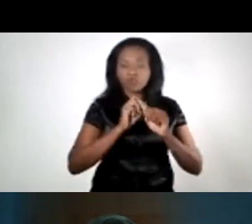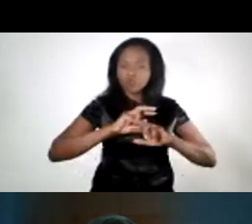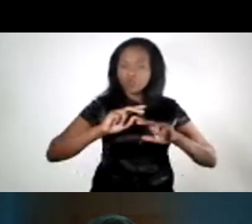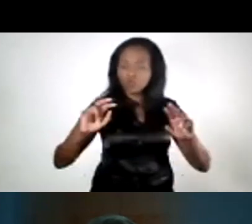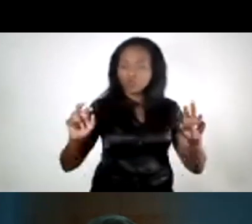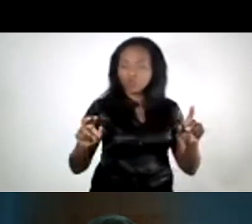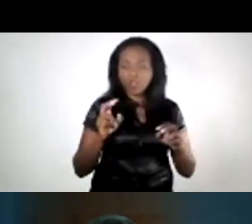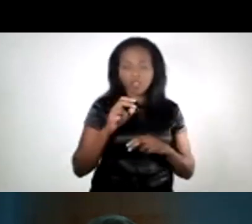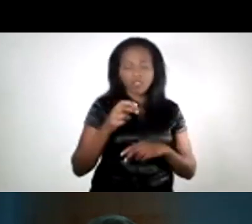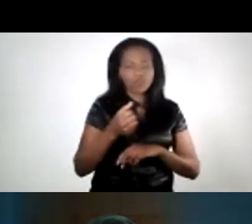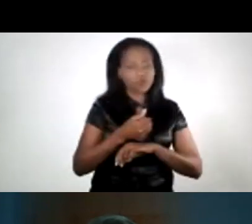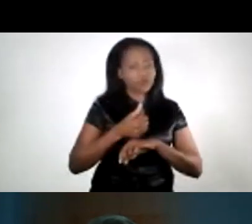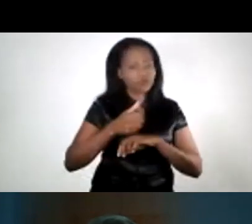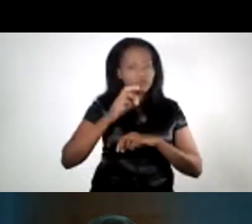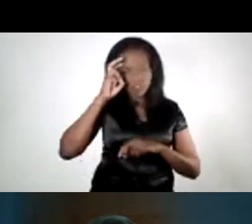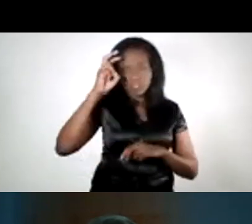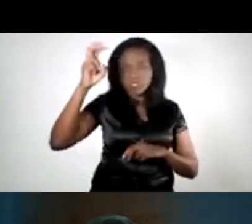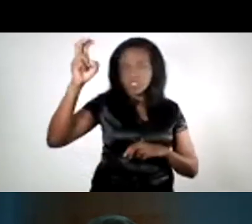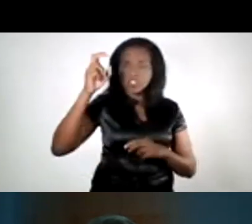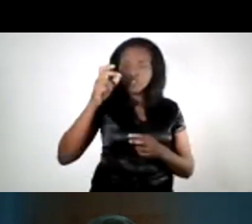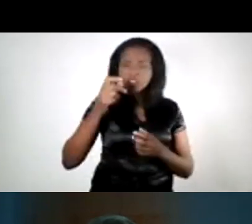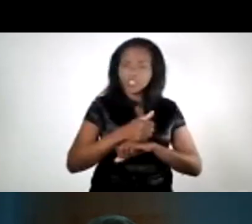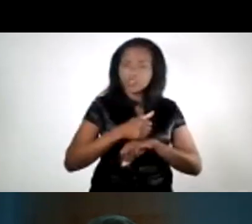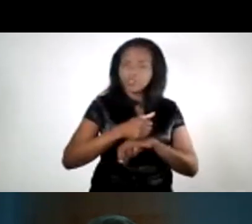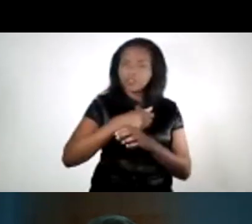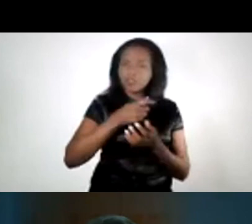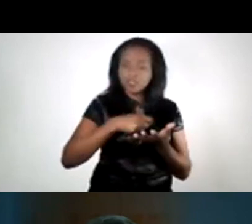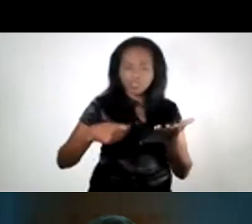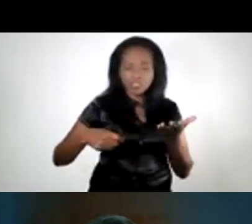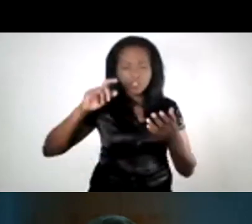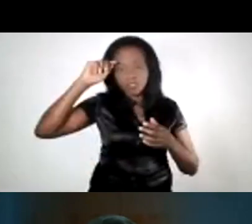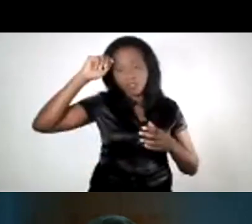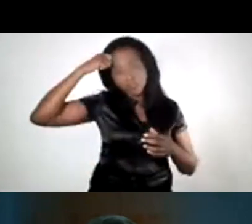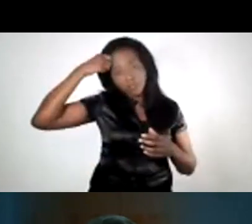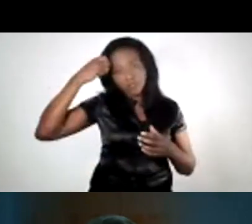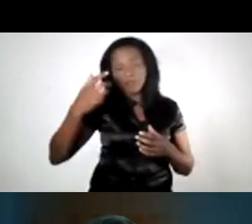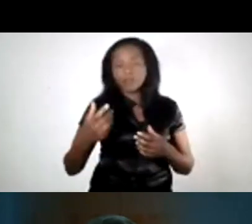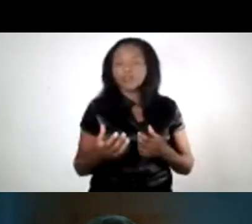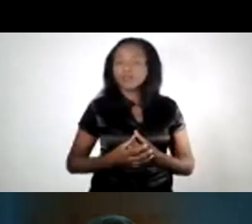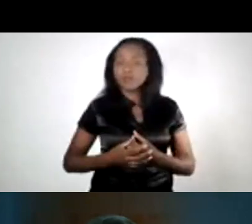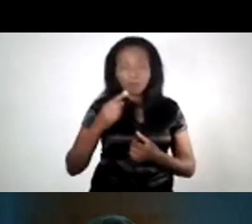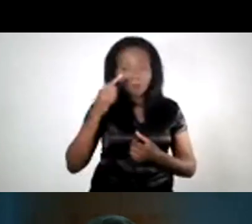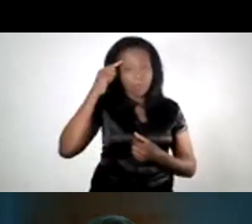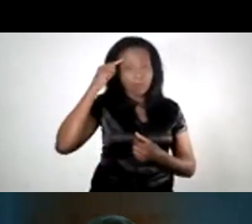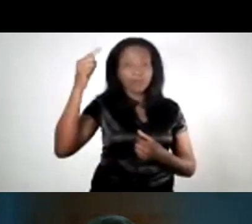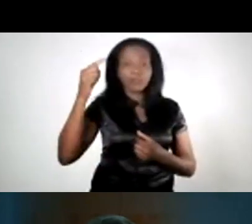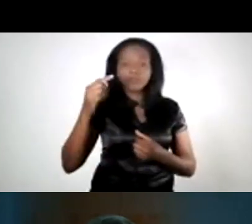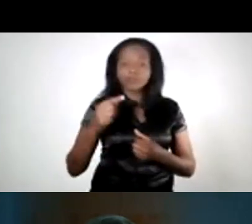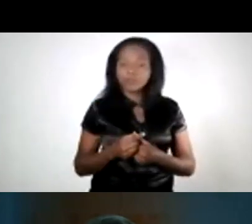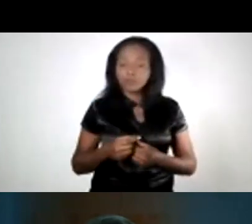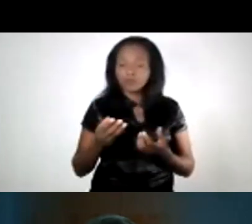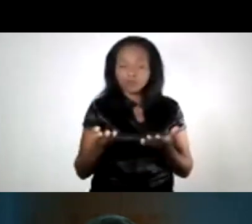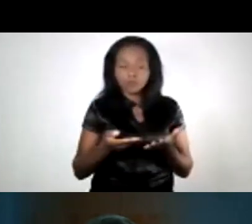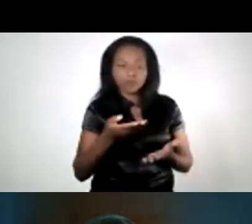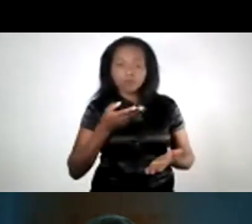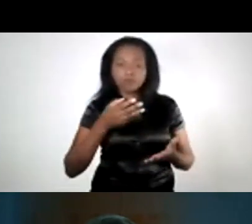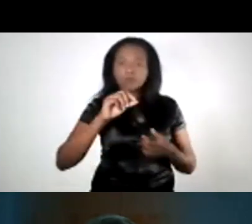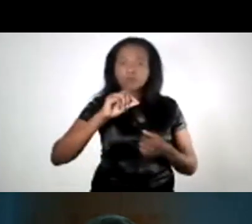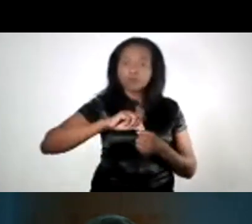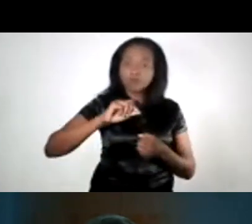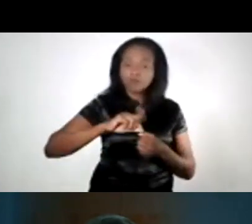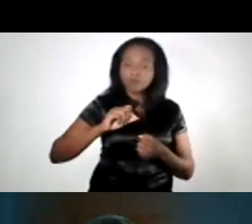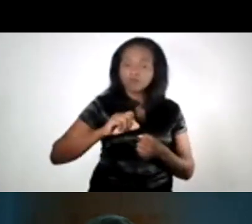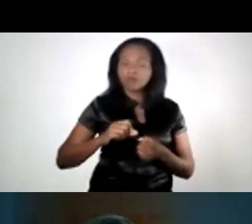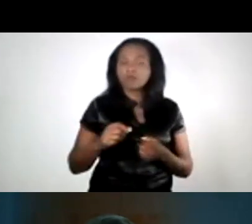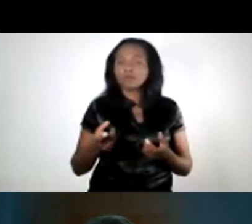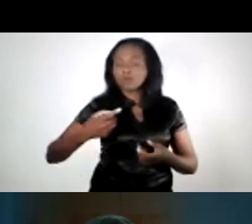intelectuais, escritoras e escritores negros, né, pensando nesse processo de construção nossa,